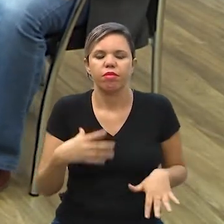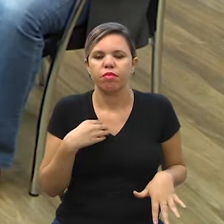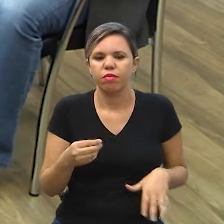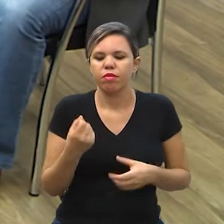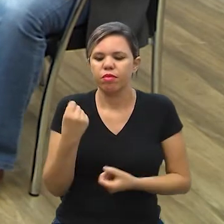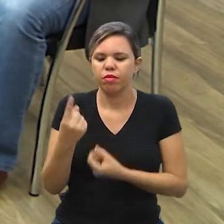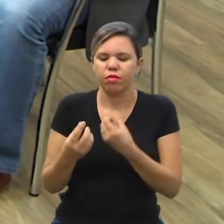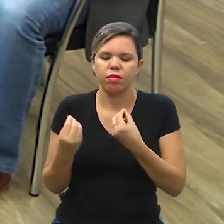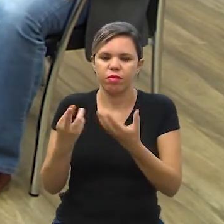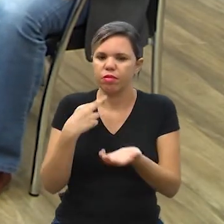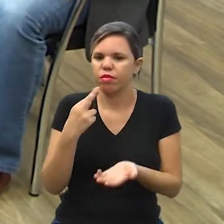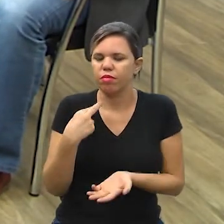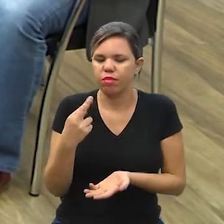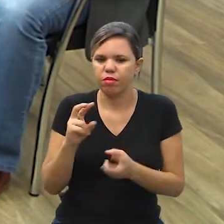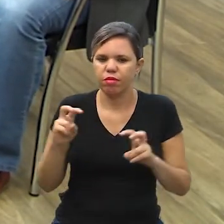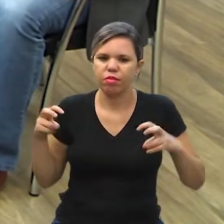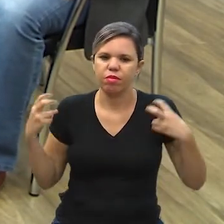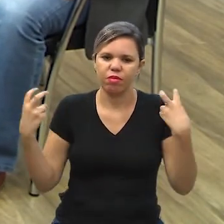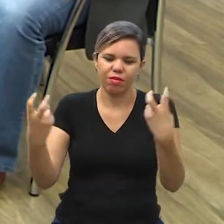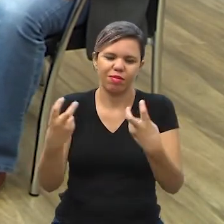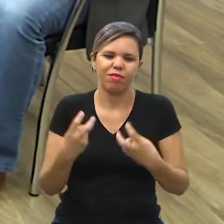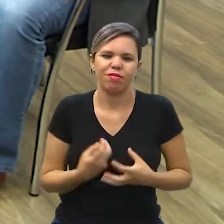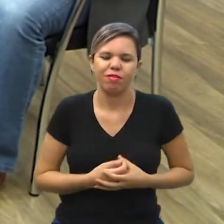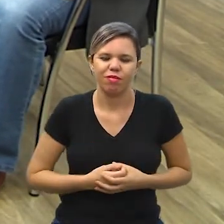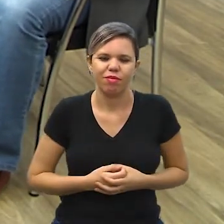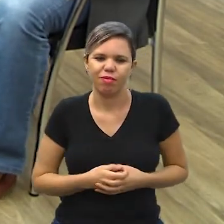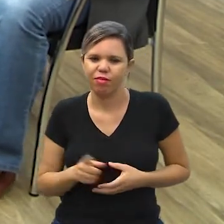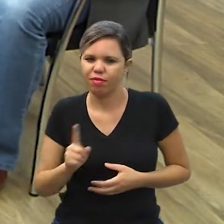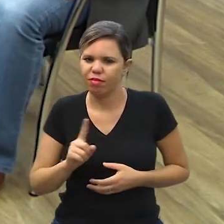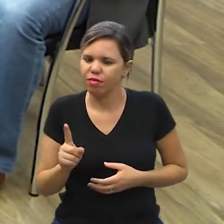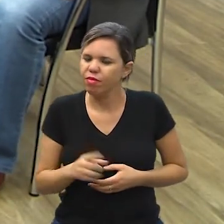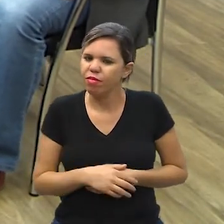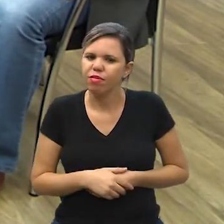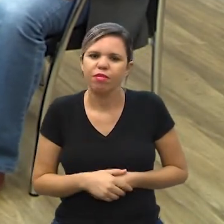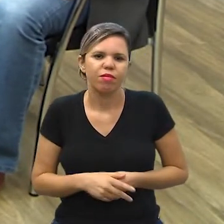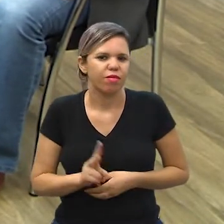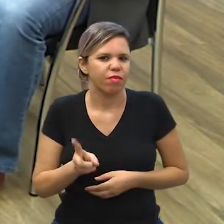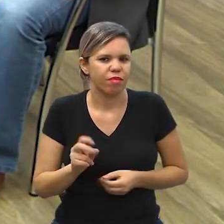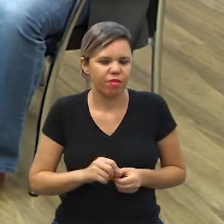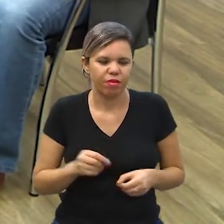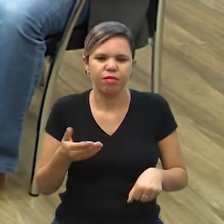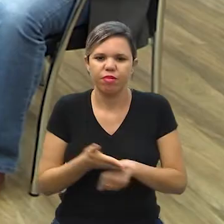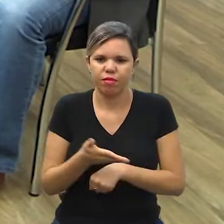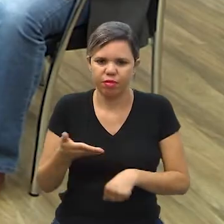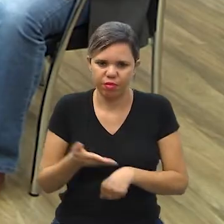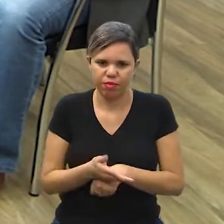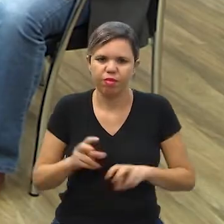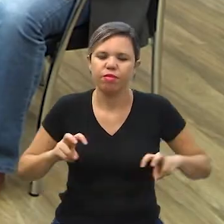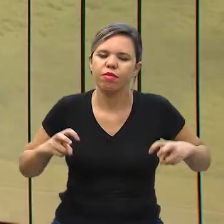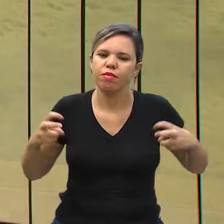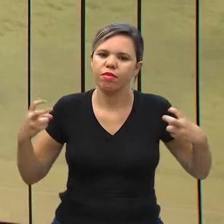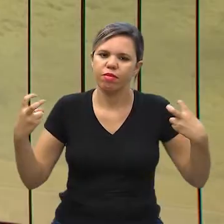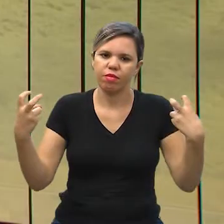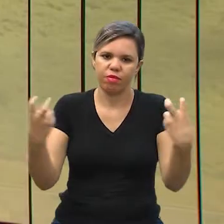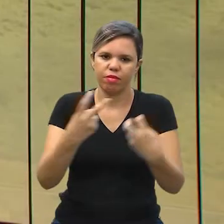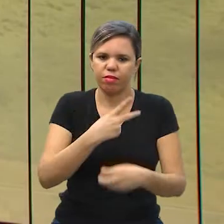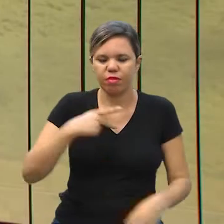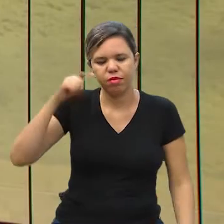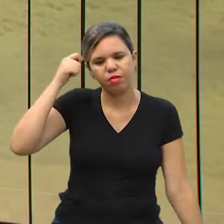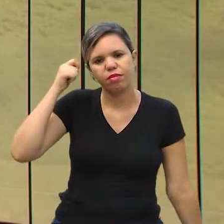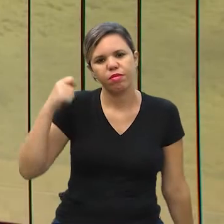foi a sua infância foi comprava pipoca sorvete no estádio não nós sempre frequentamos o